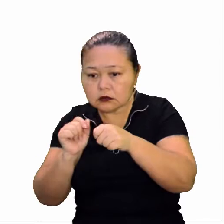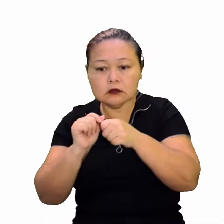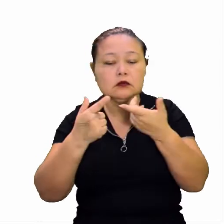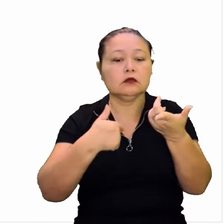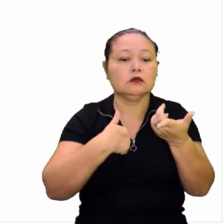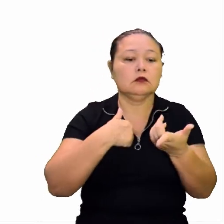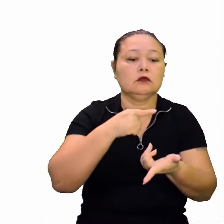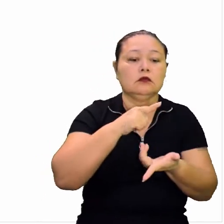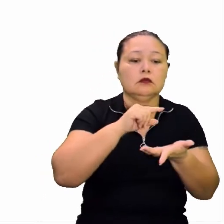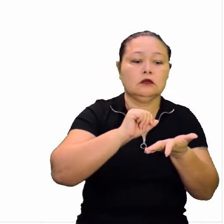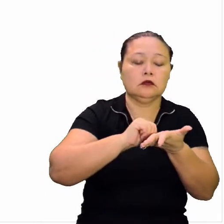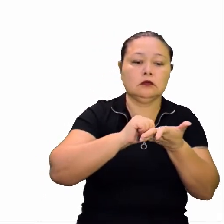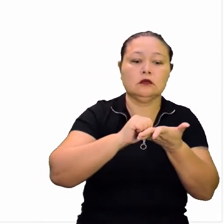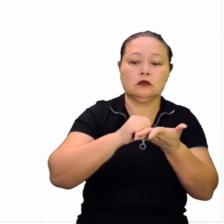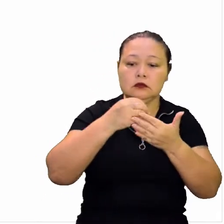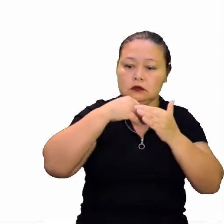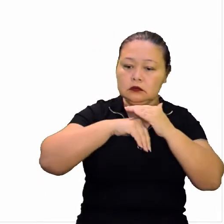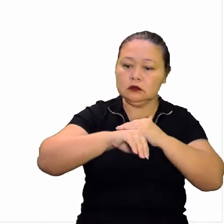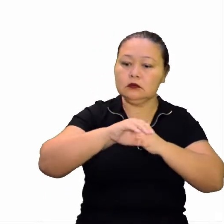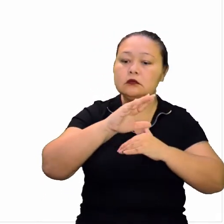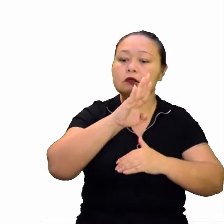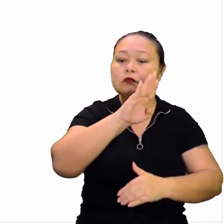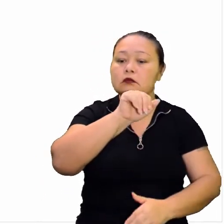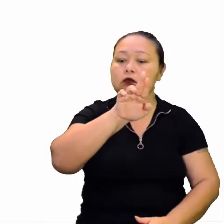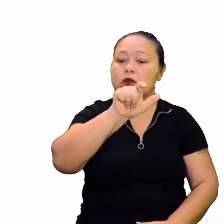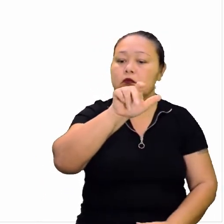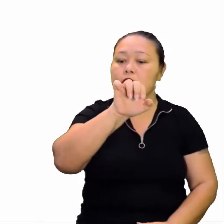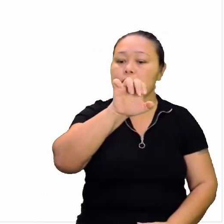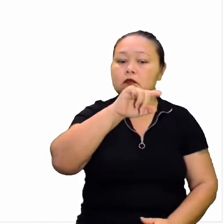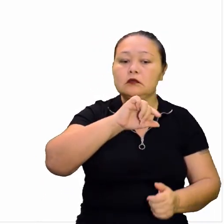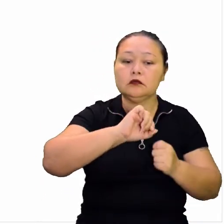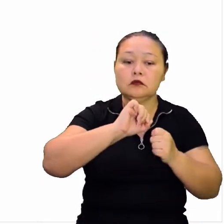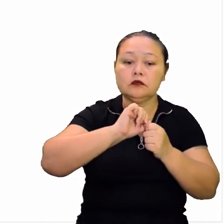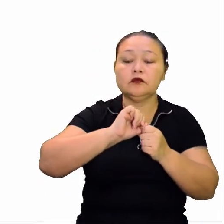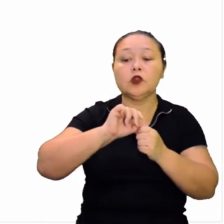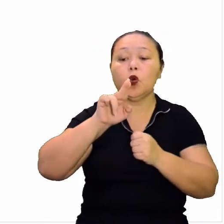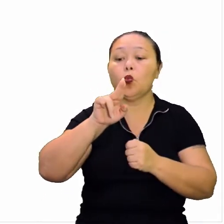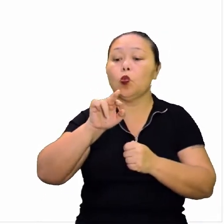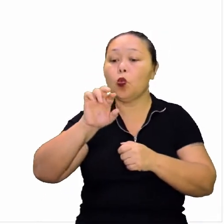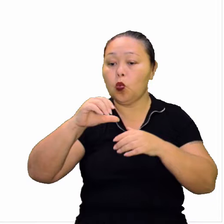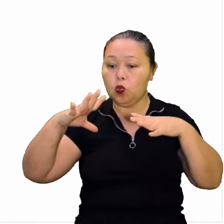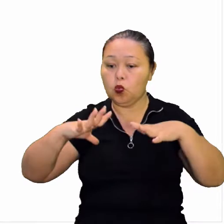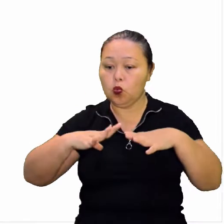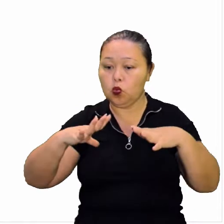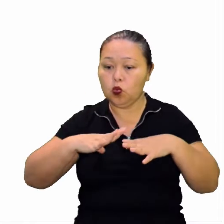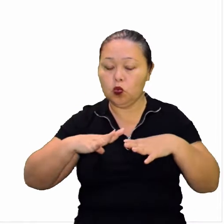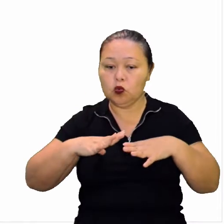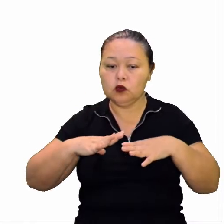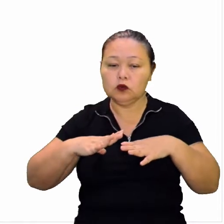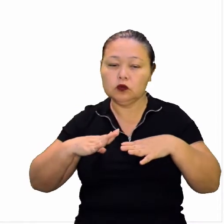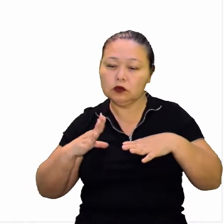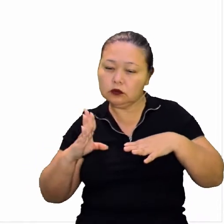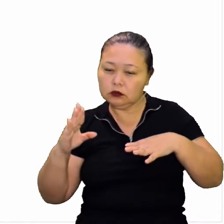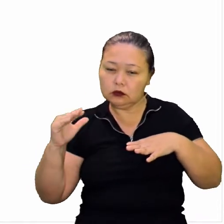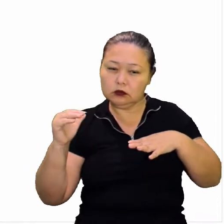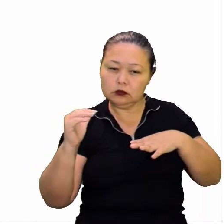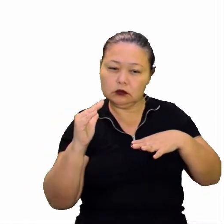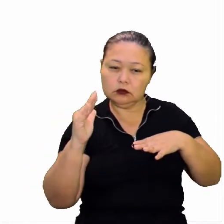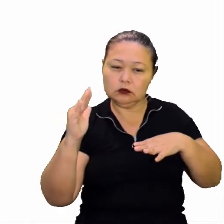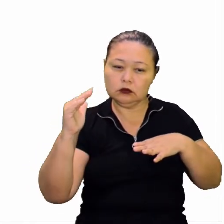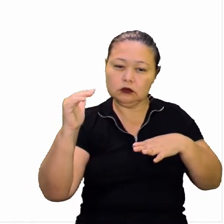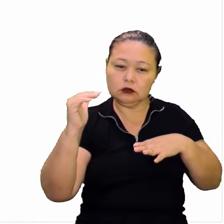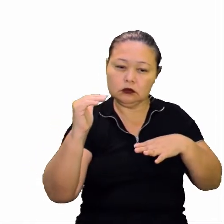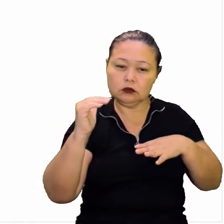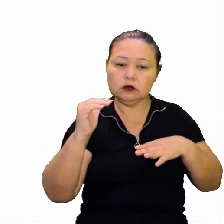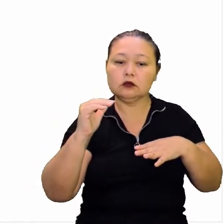ele sai do cativeiro da Babilônia, sai da cidade de Ur e passa